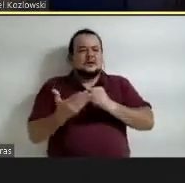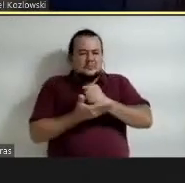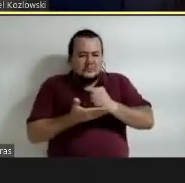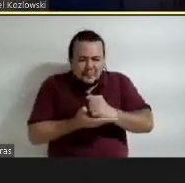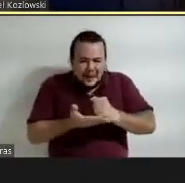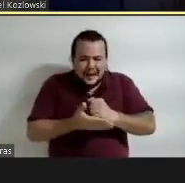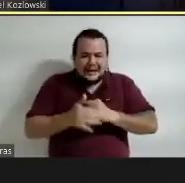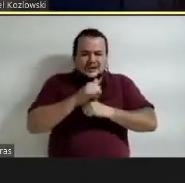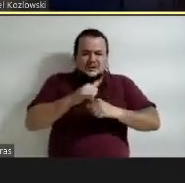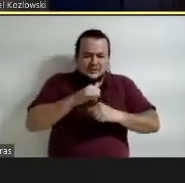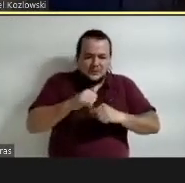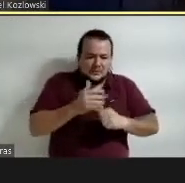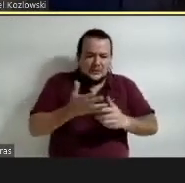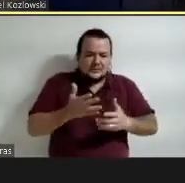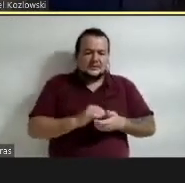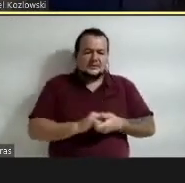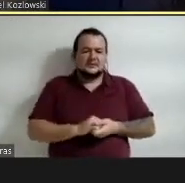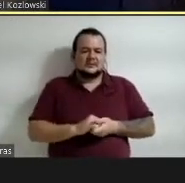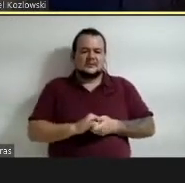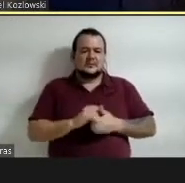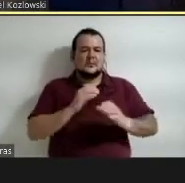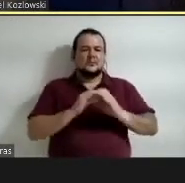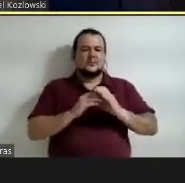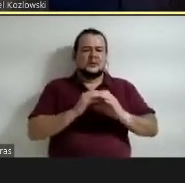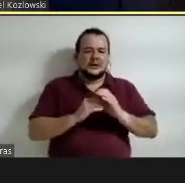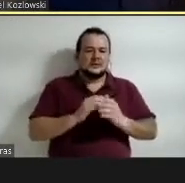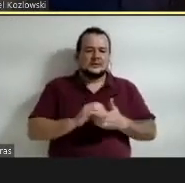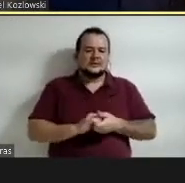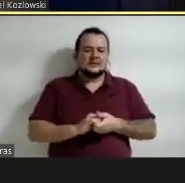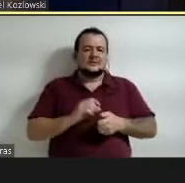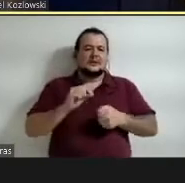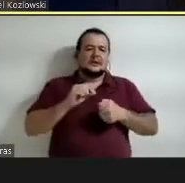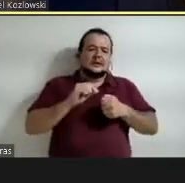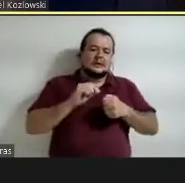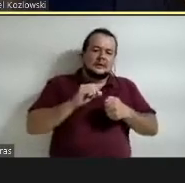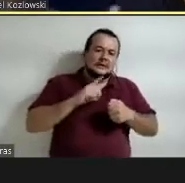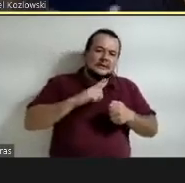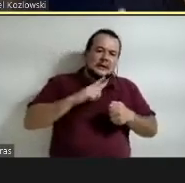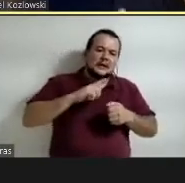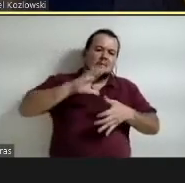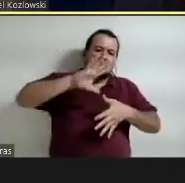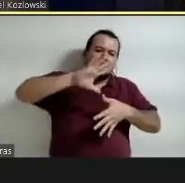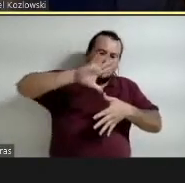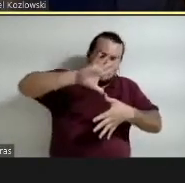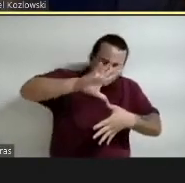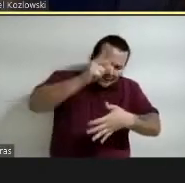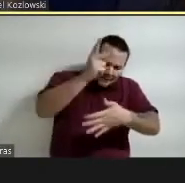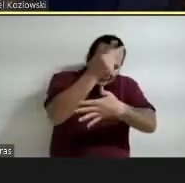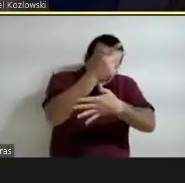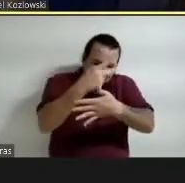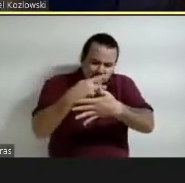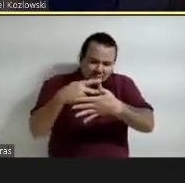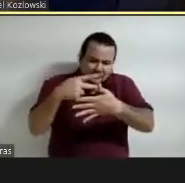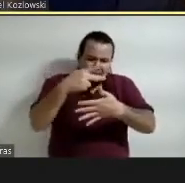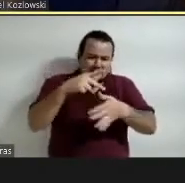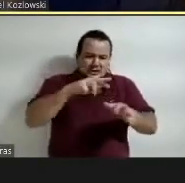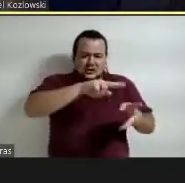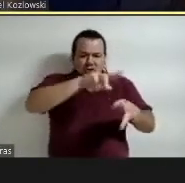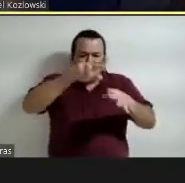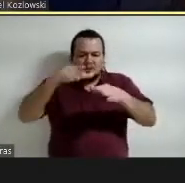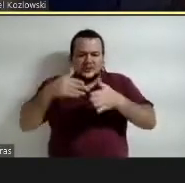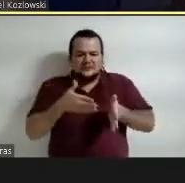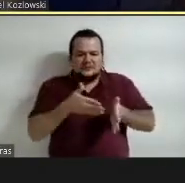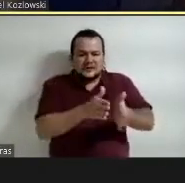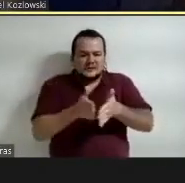de informação, eles fazem esse mapeamento de diversos circuitos que compõem o que a gente